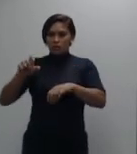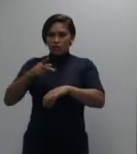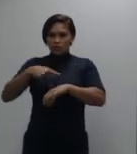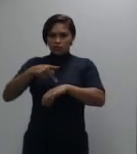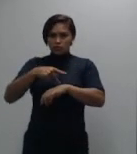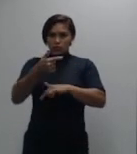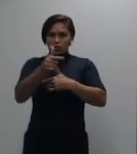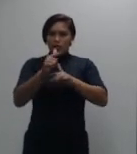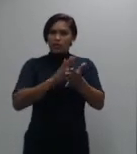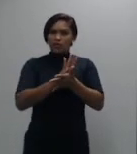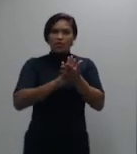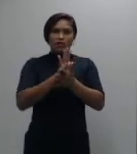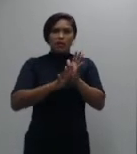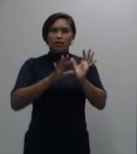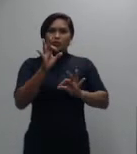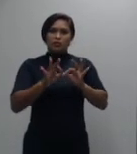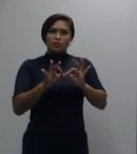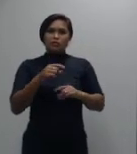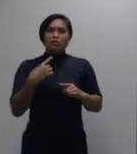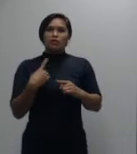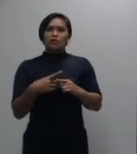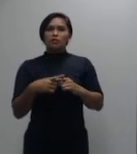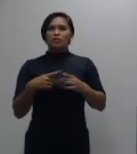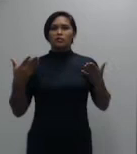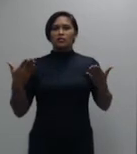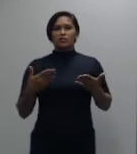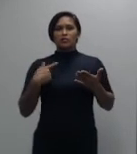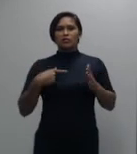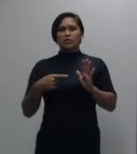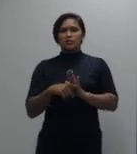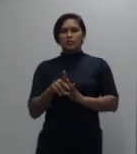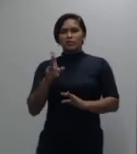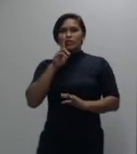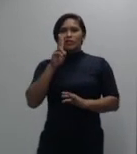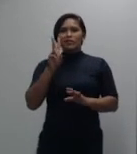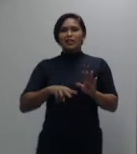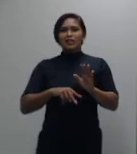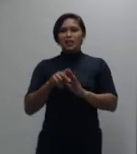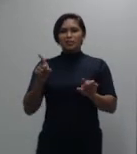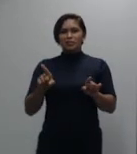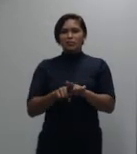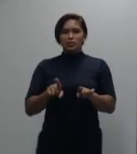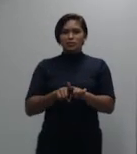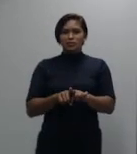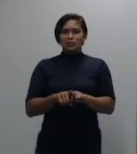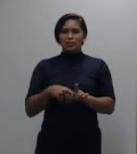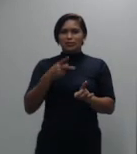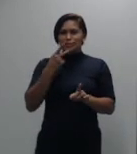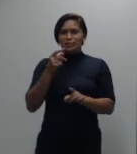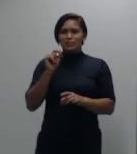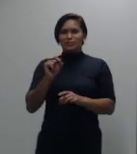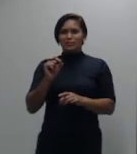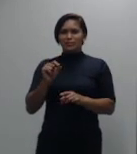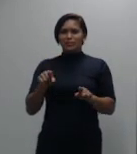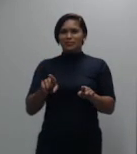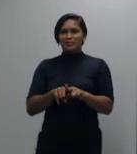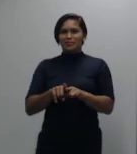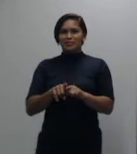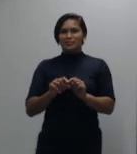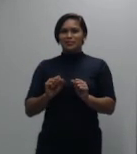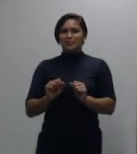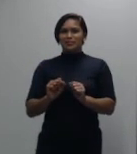que Nada justifica o pênis contrato i é praticamente toda comprida EA empresa estrangeira não tem patrimônio no Brasil e o cartão